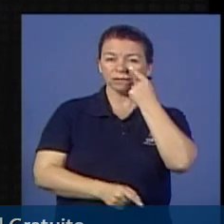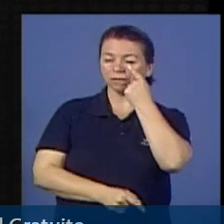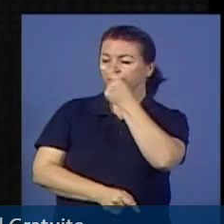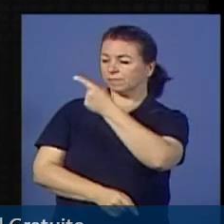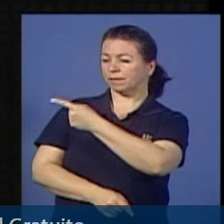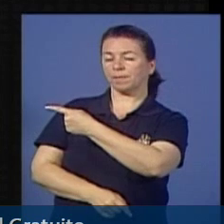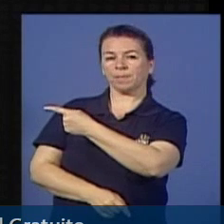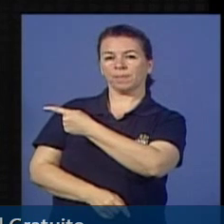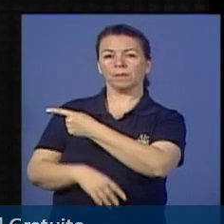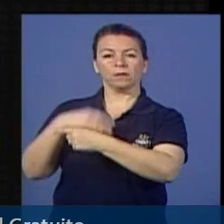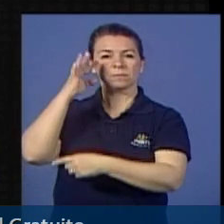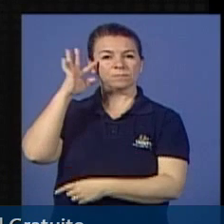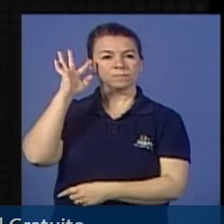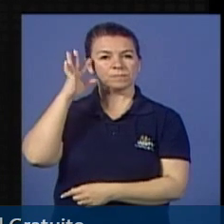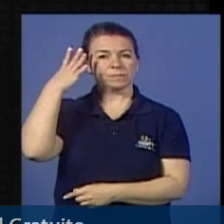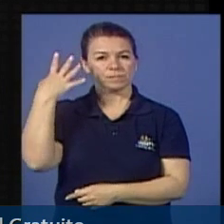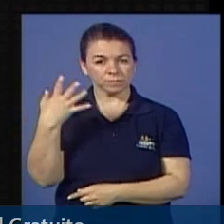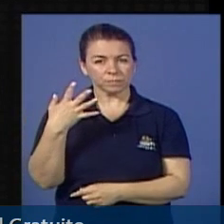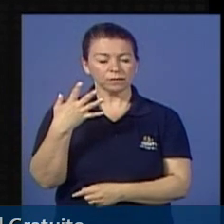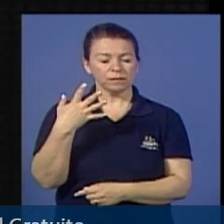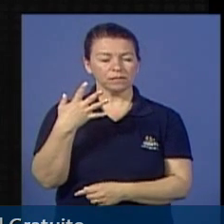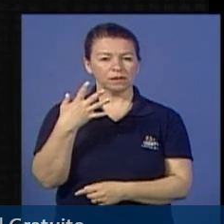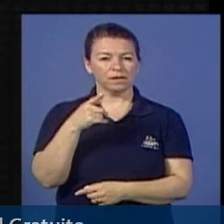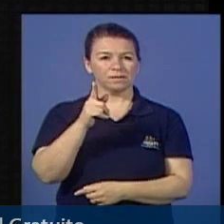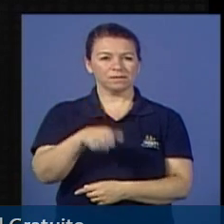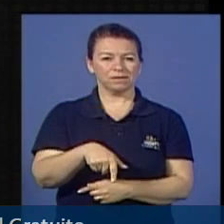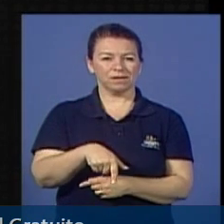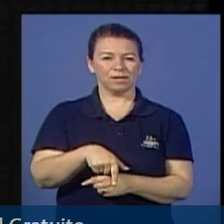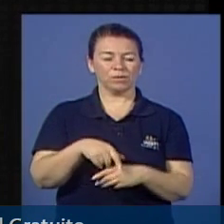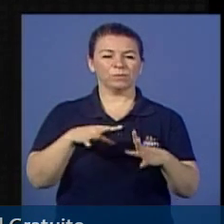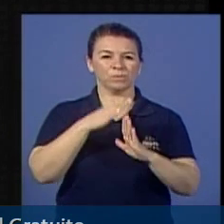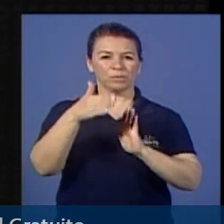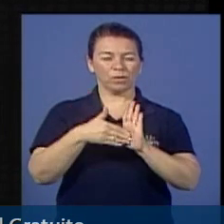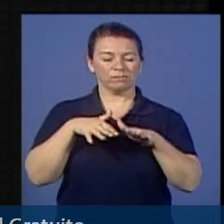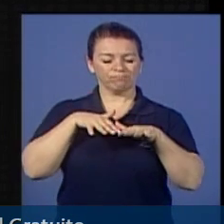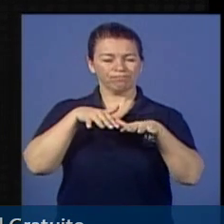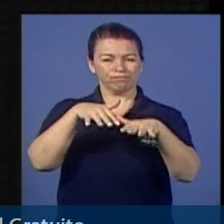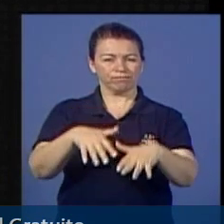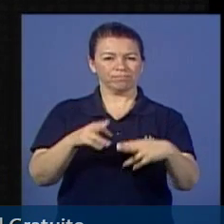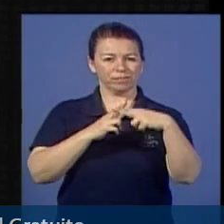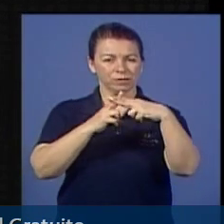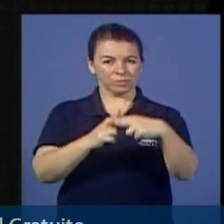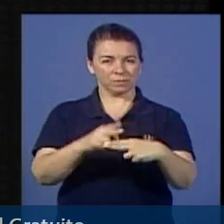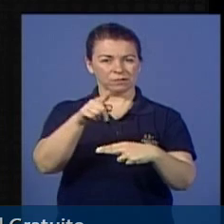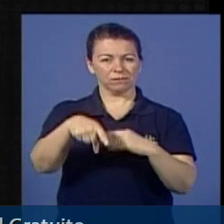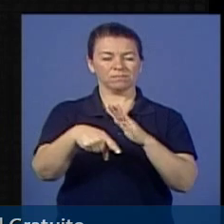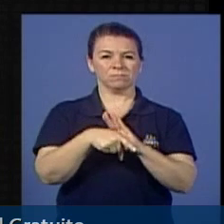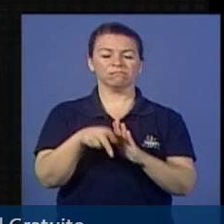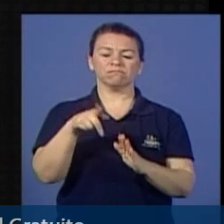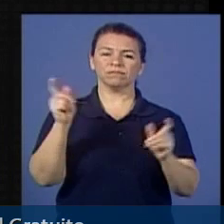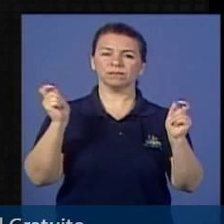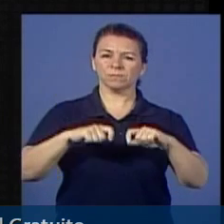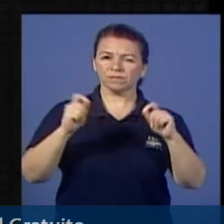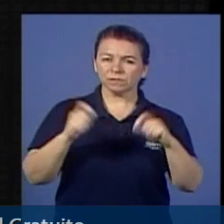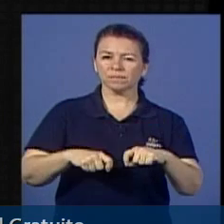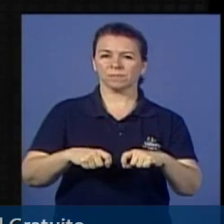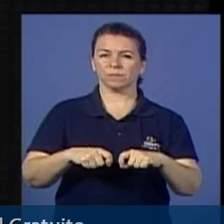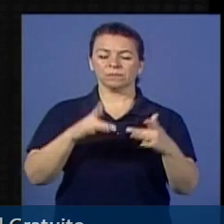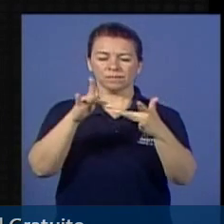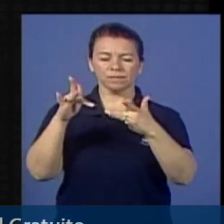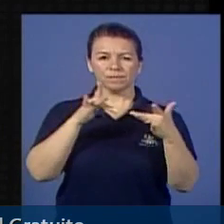Alguns aspectos importantes das cruzadas para você. Vamos relembrar? As cruzadas tornaram possível o contato